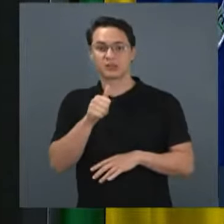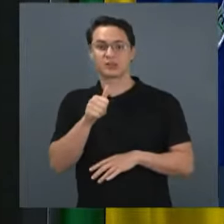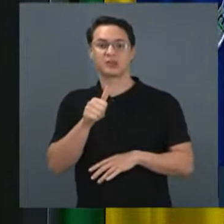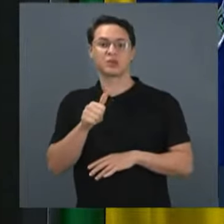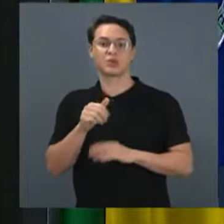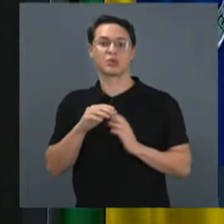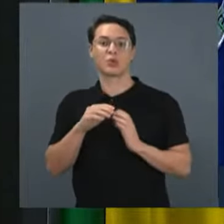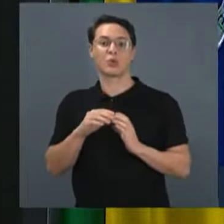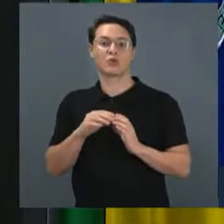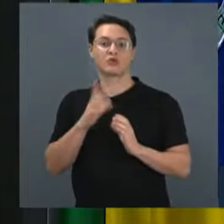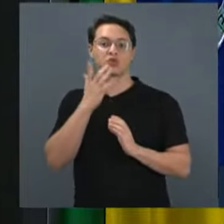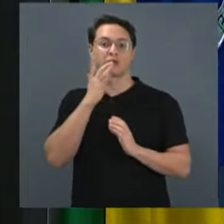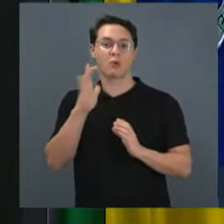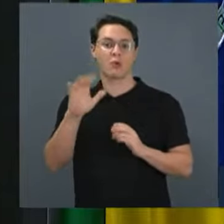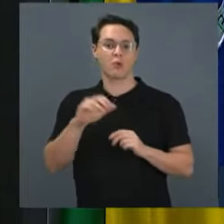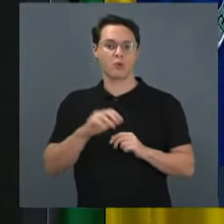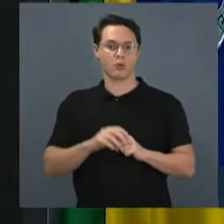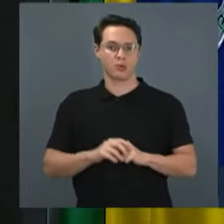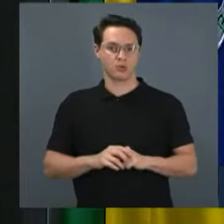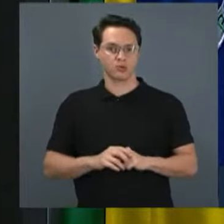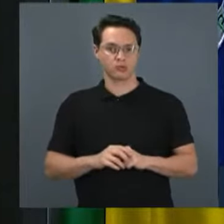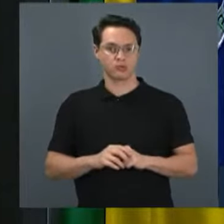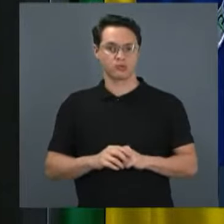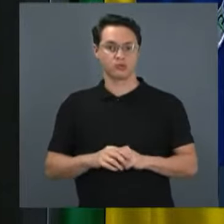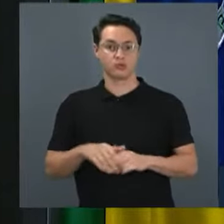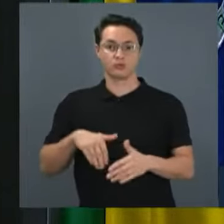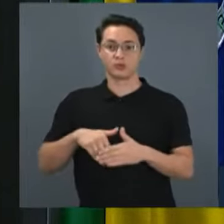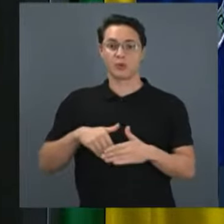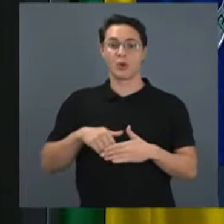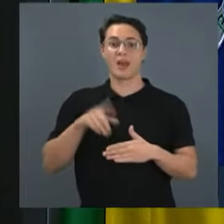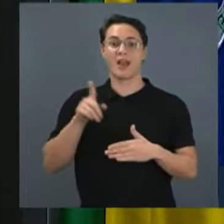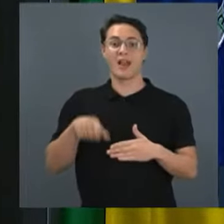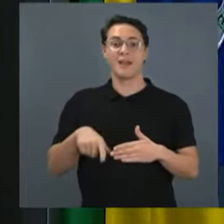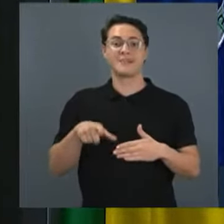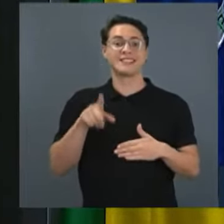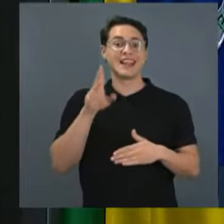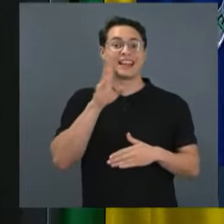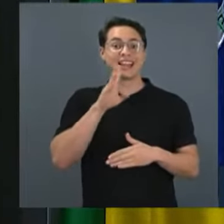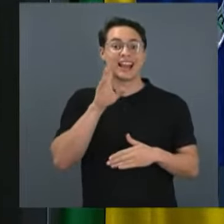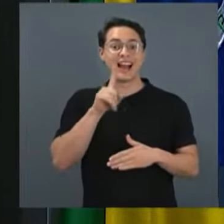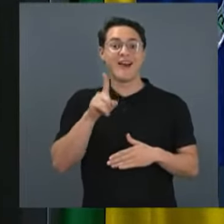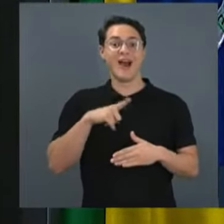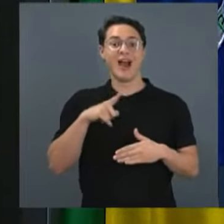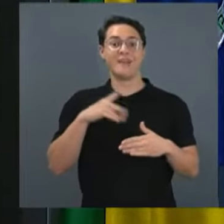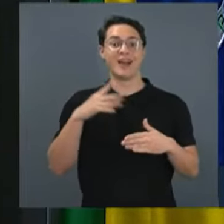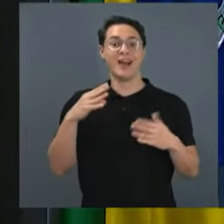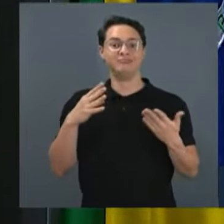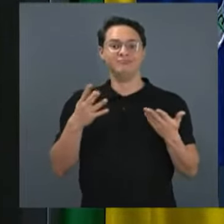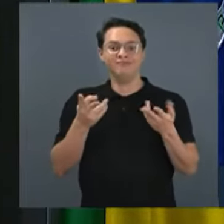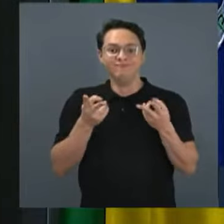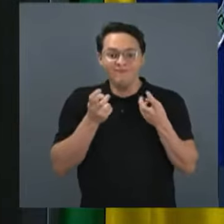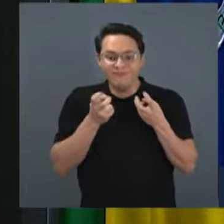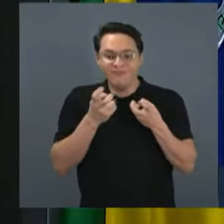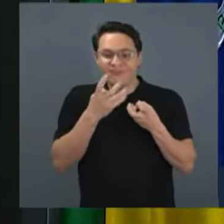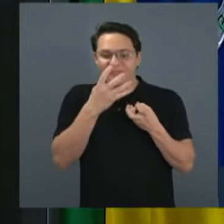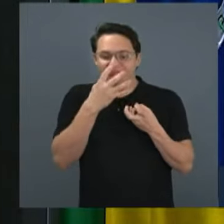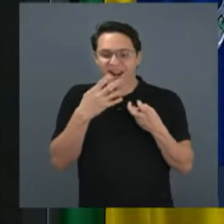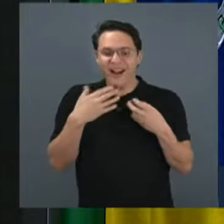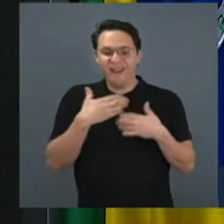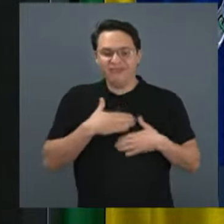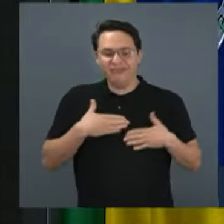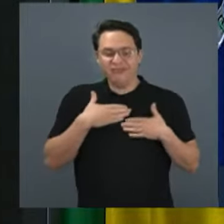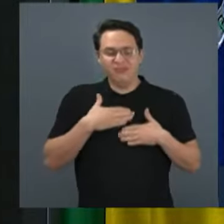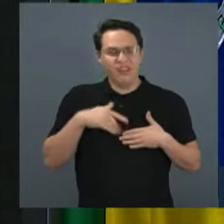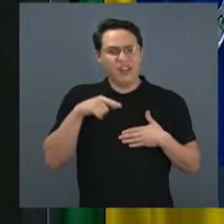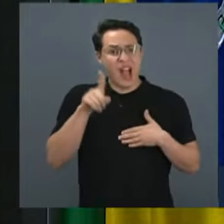feito para unir, para entreter, para o lazer, senador Espiridião Amin. Esse é o espírito